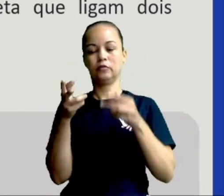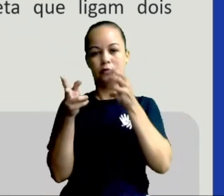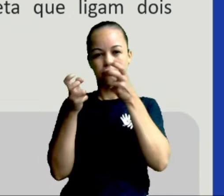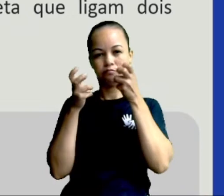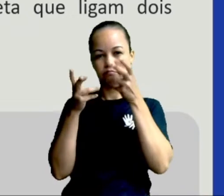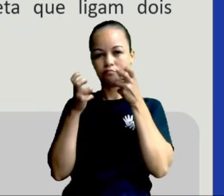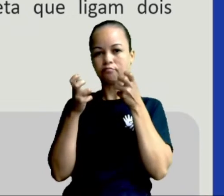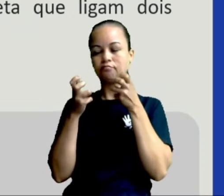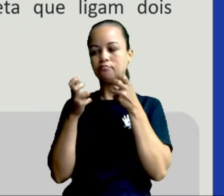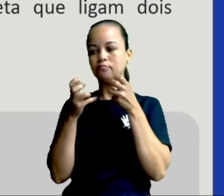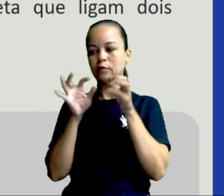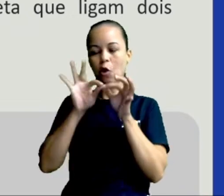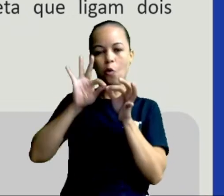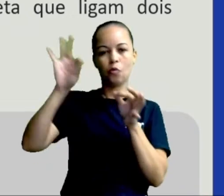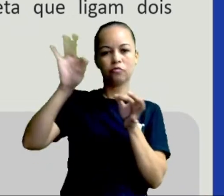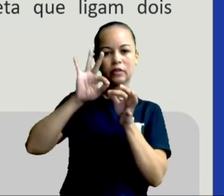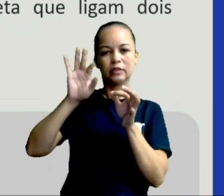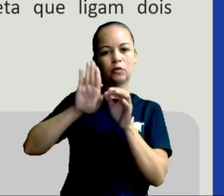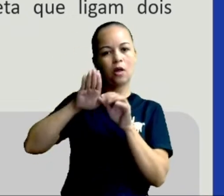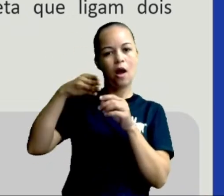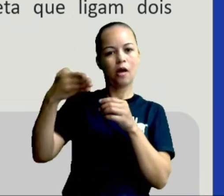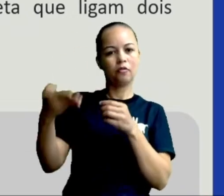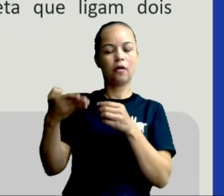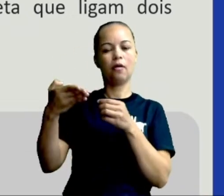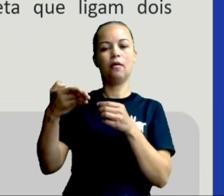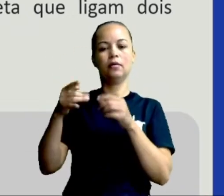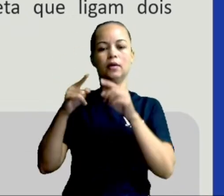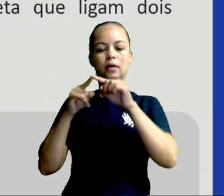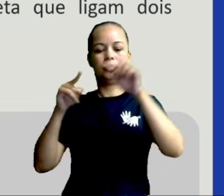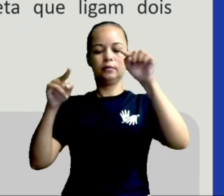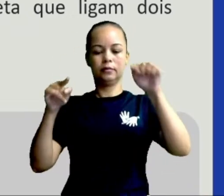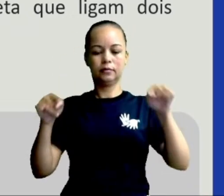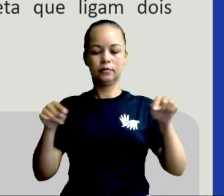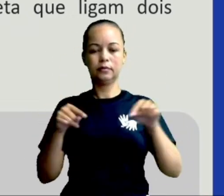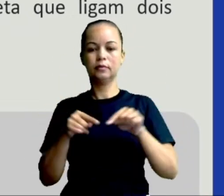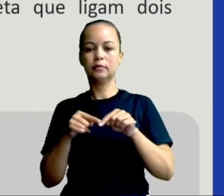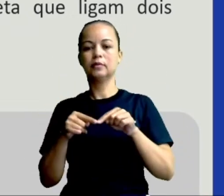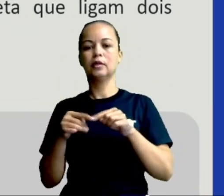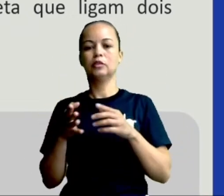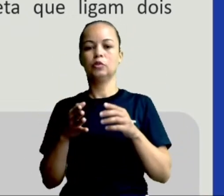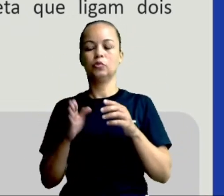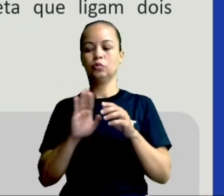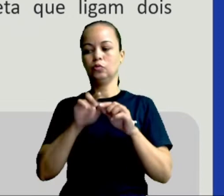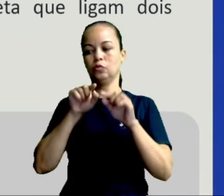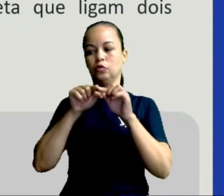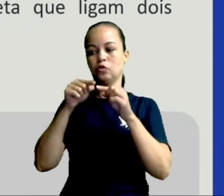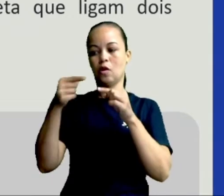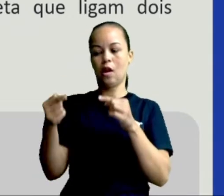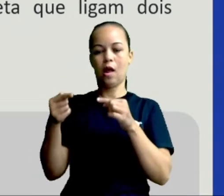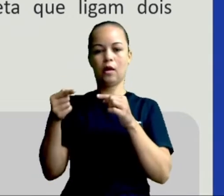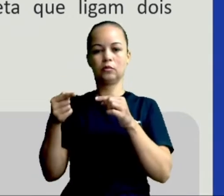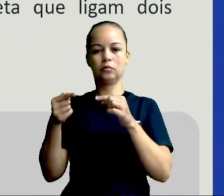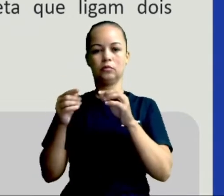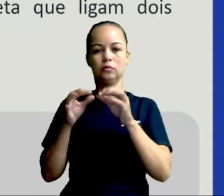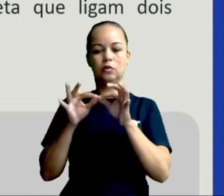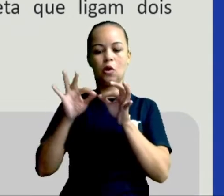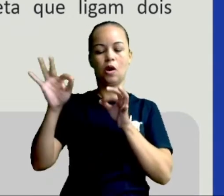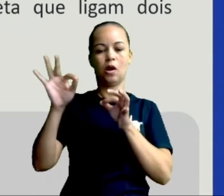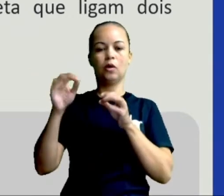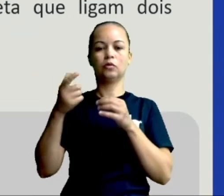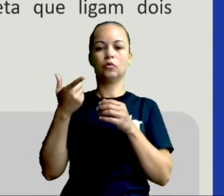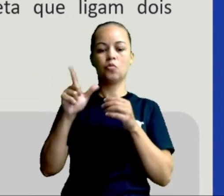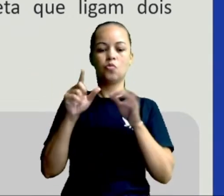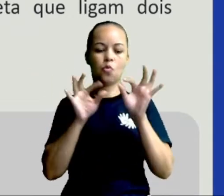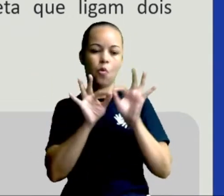vendo aí uma curvazinha do lado de fora e um prolongamento, né, de um dos lados. Prolongando um dos lados, que é consecutivo